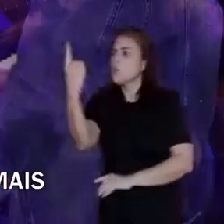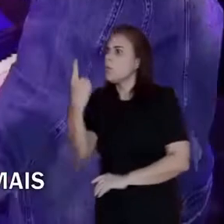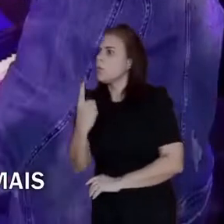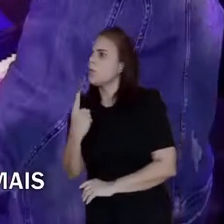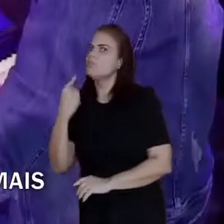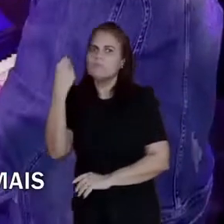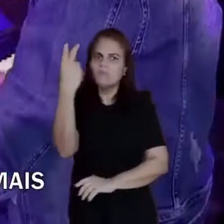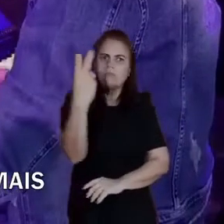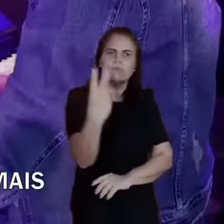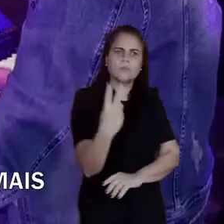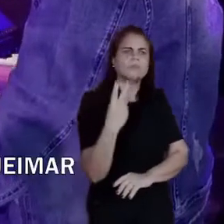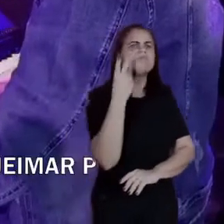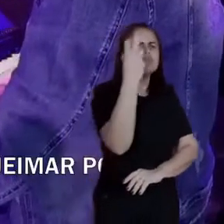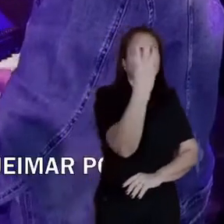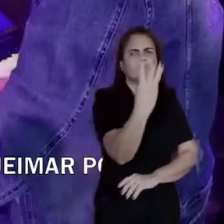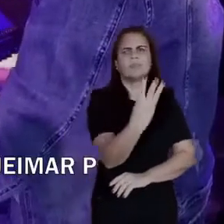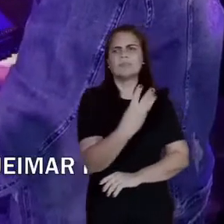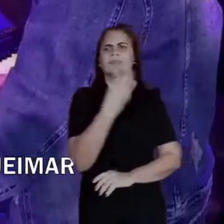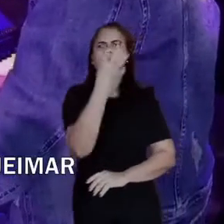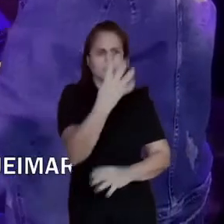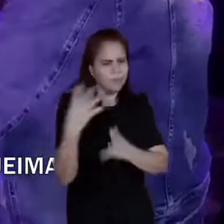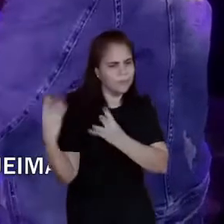somos o